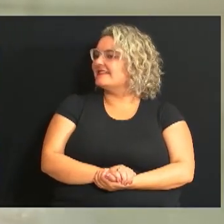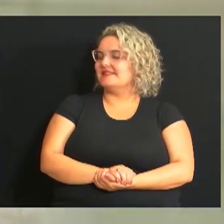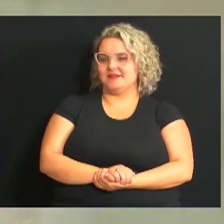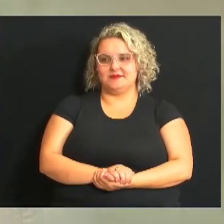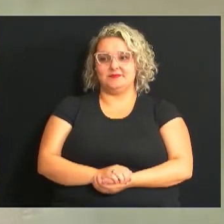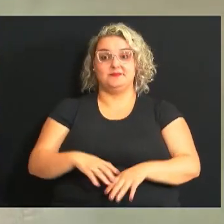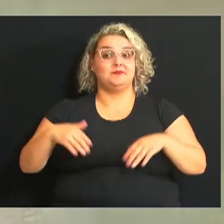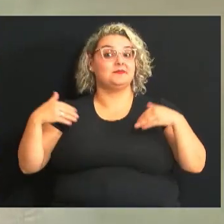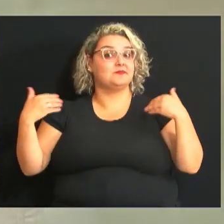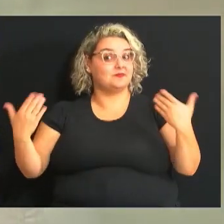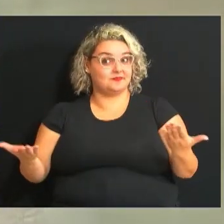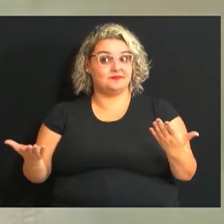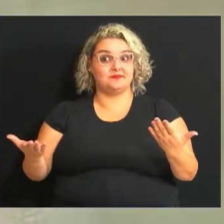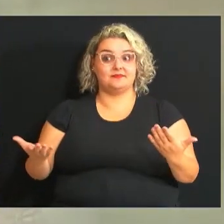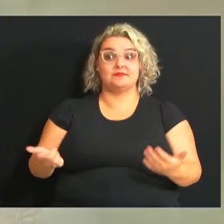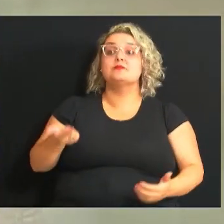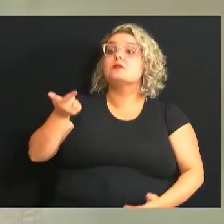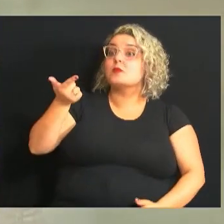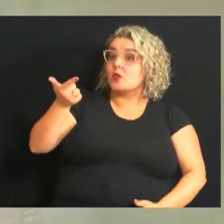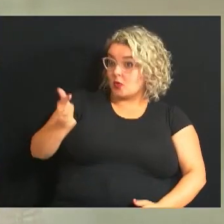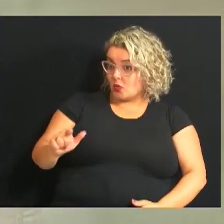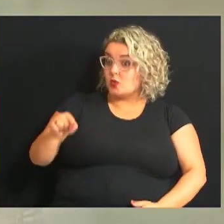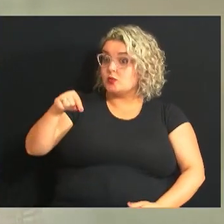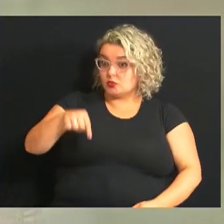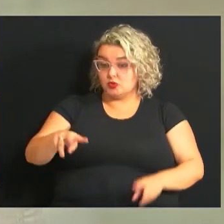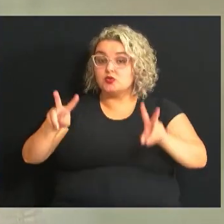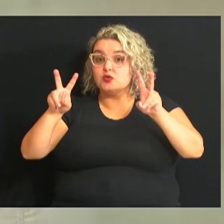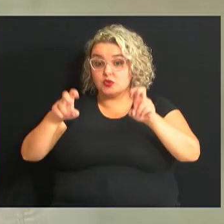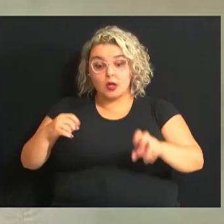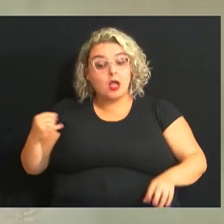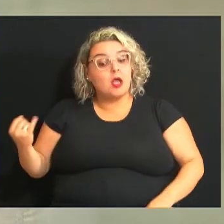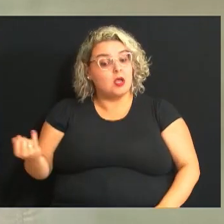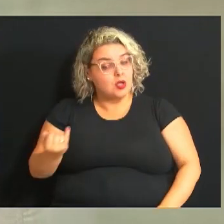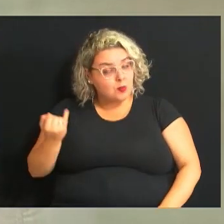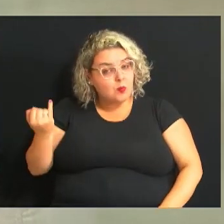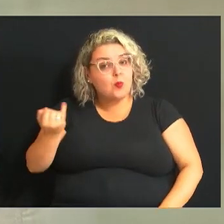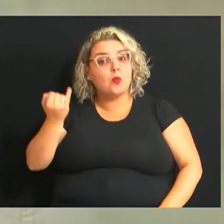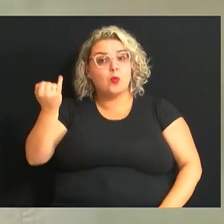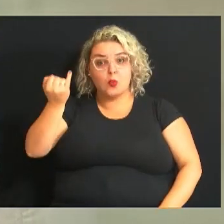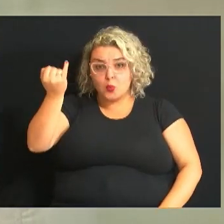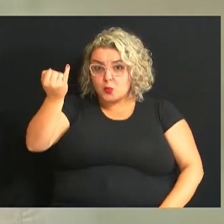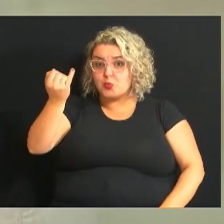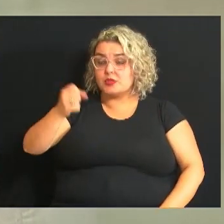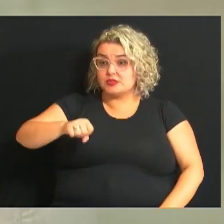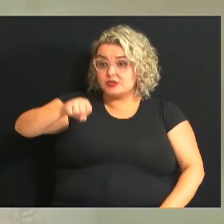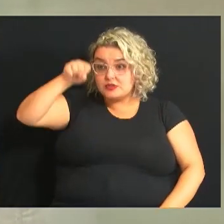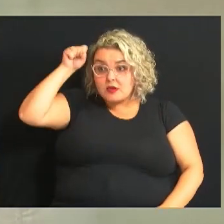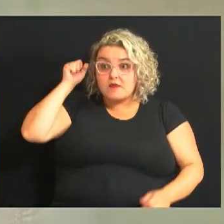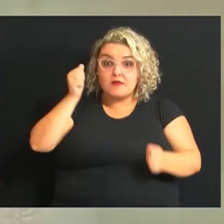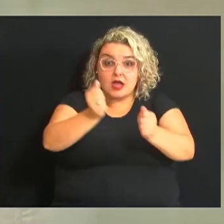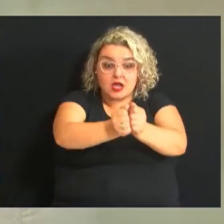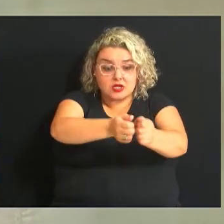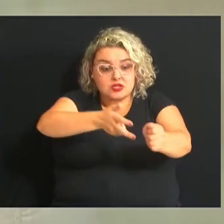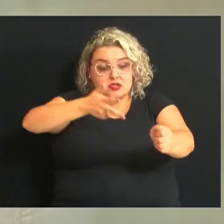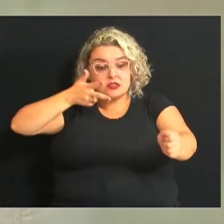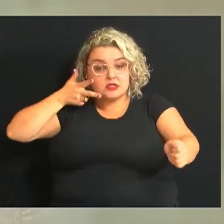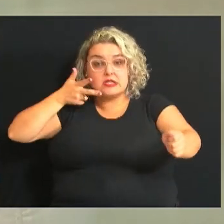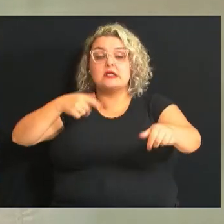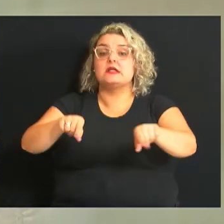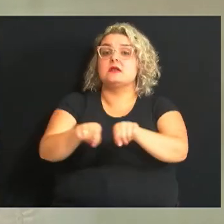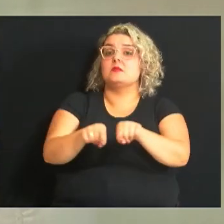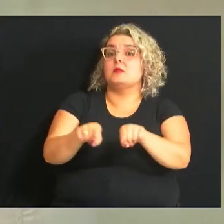Bom, e para a gente dar sequência aqui nesse assunto extremamente importante, vestibular indígena, também importância da